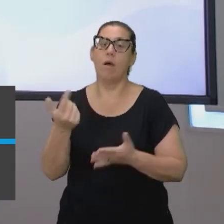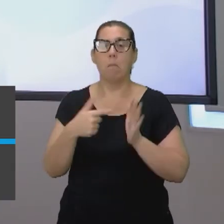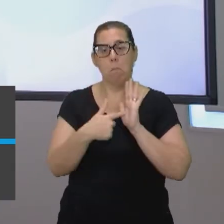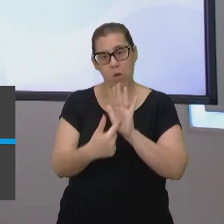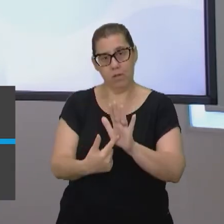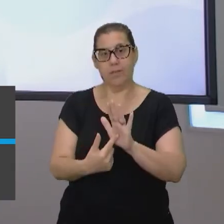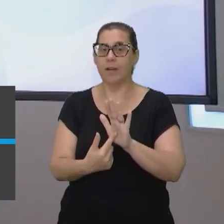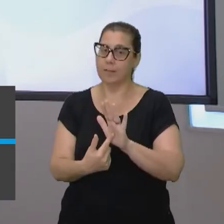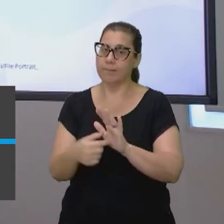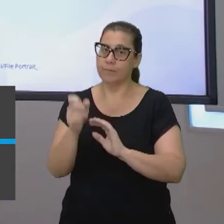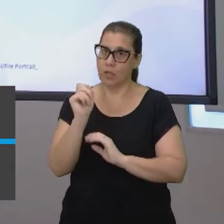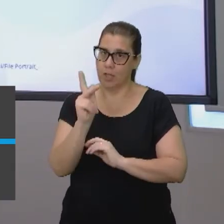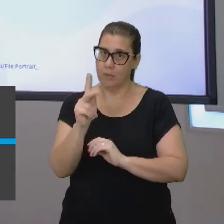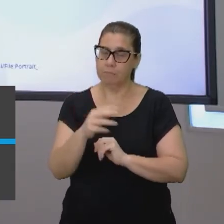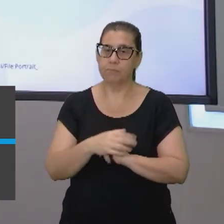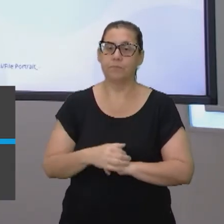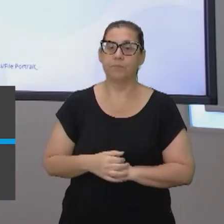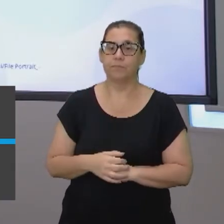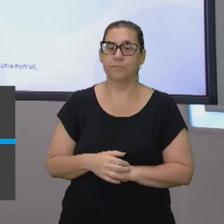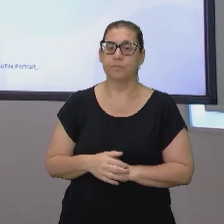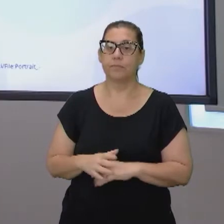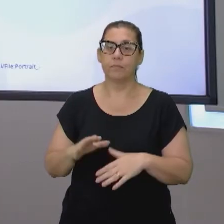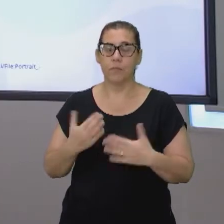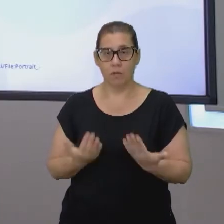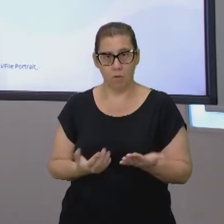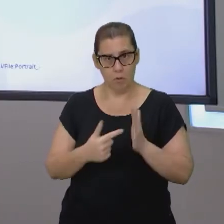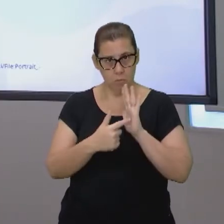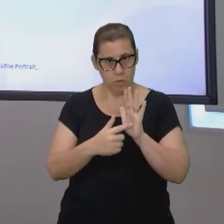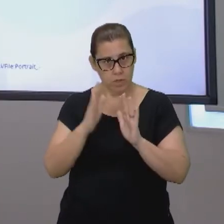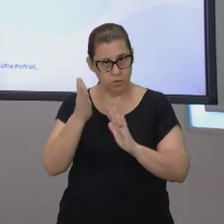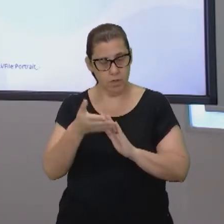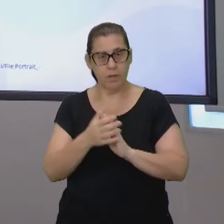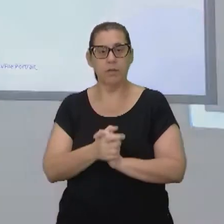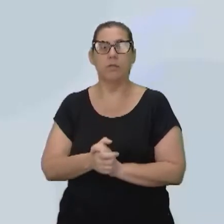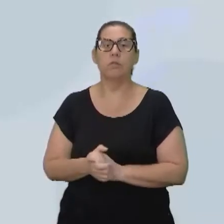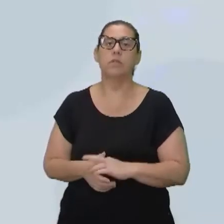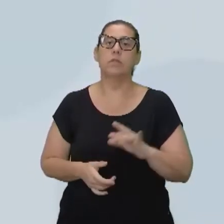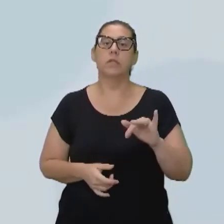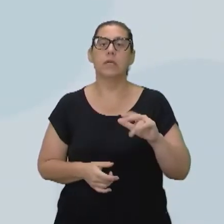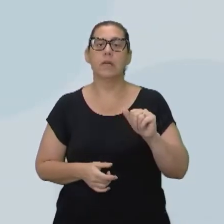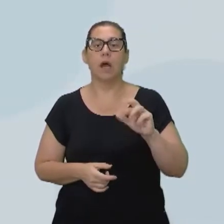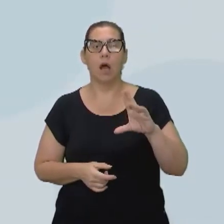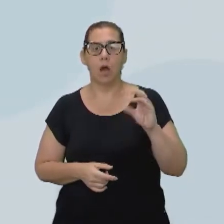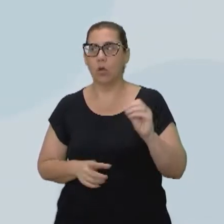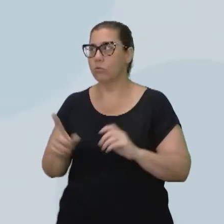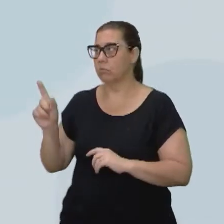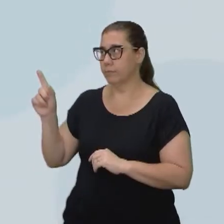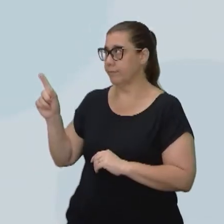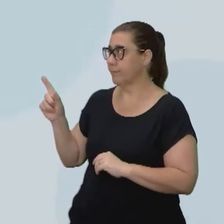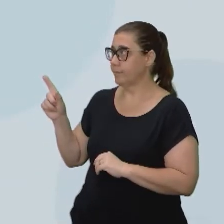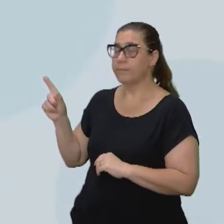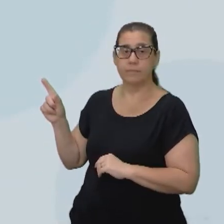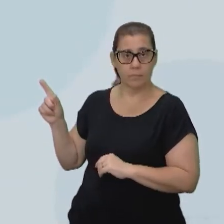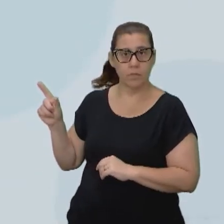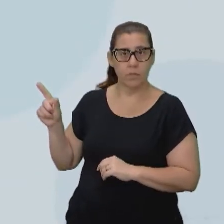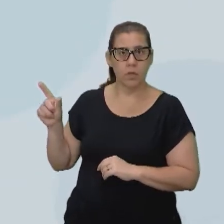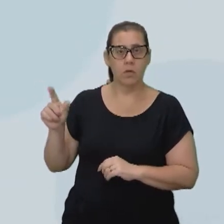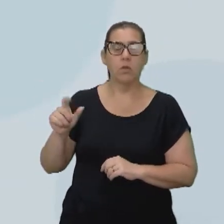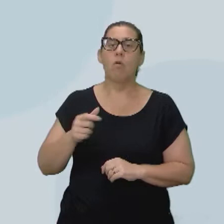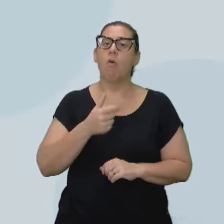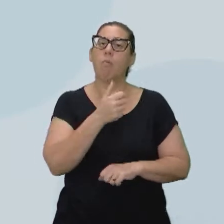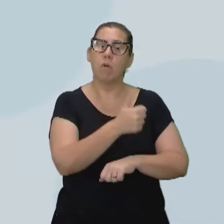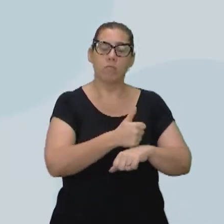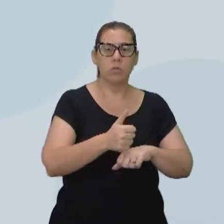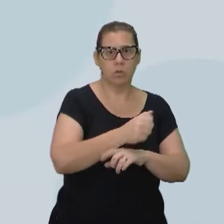falar disso, tá certo? Então, ó, como eu falei para vocês, o Ricardo Antunes é um sociólogo brasileiro, ele é um professor da